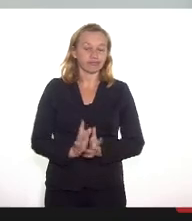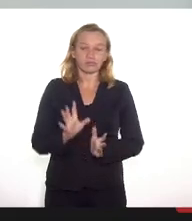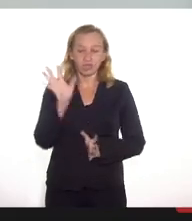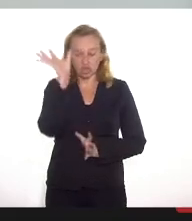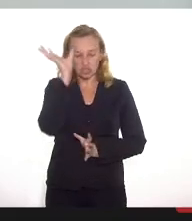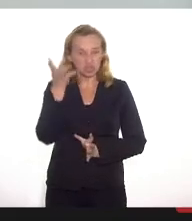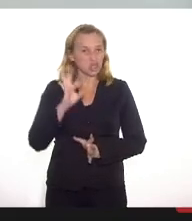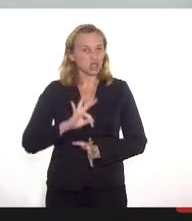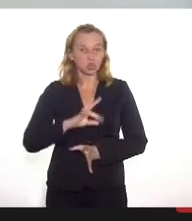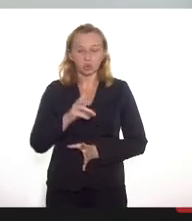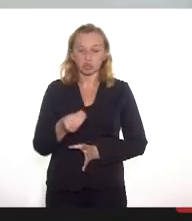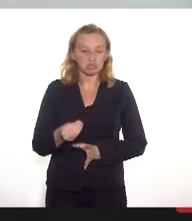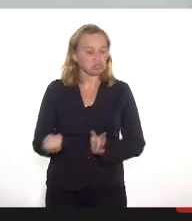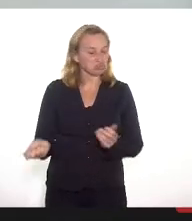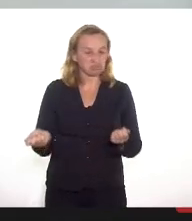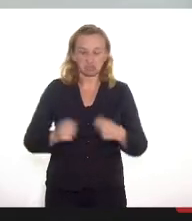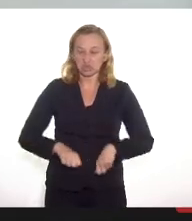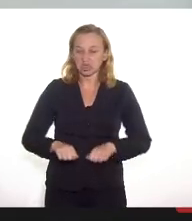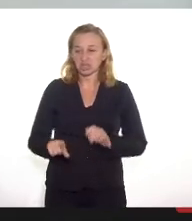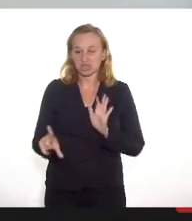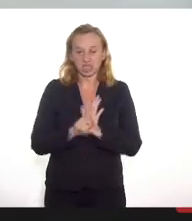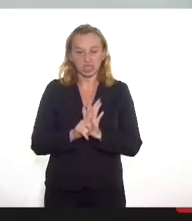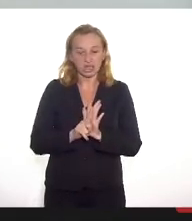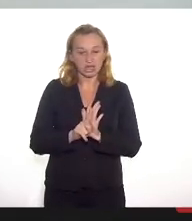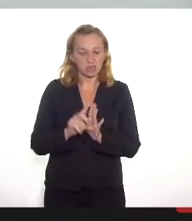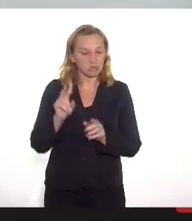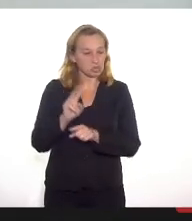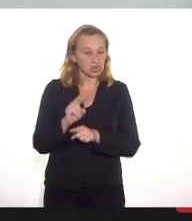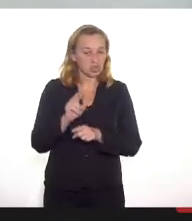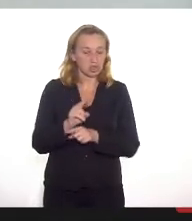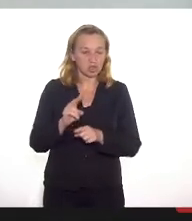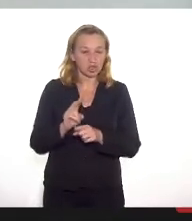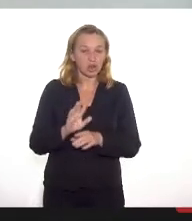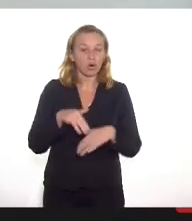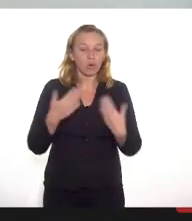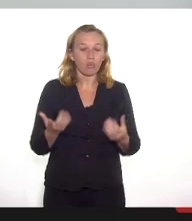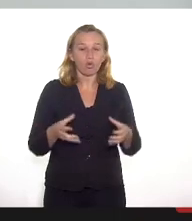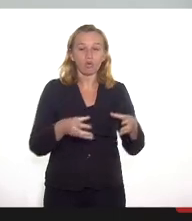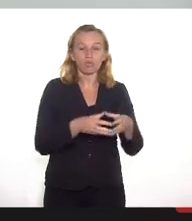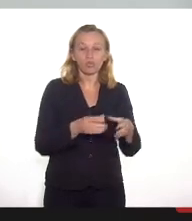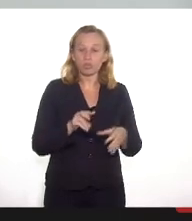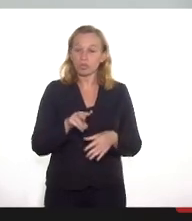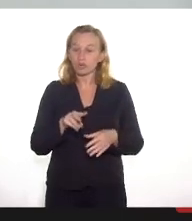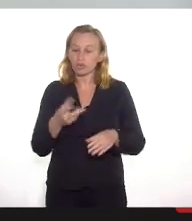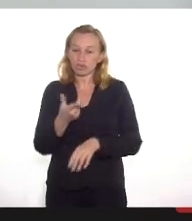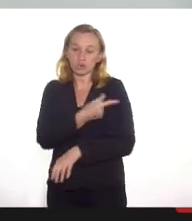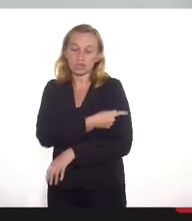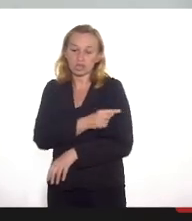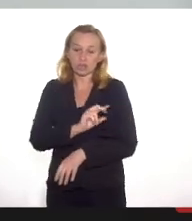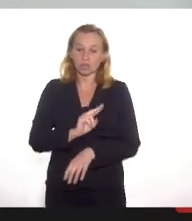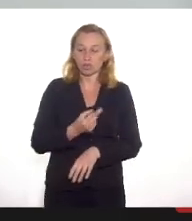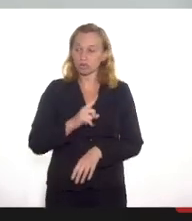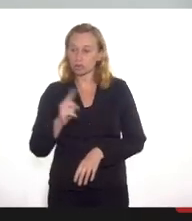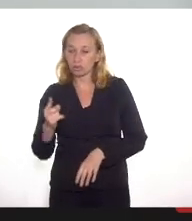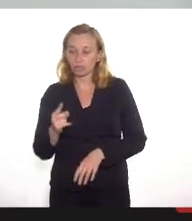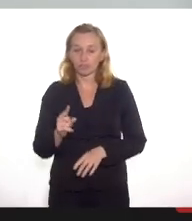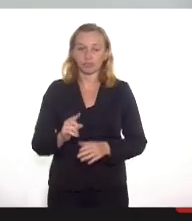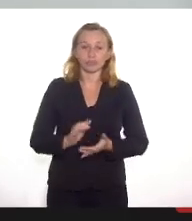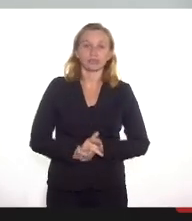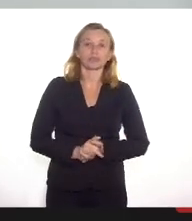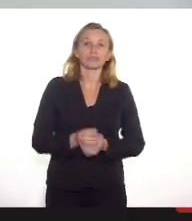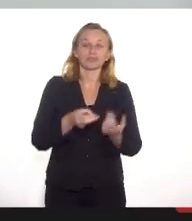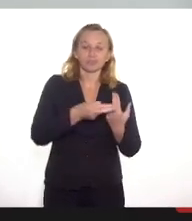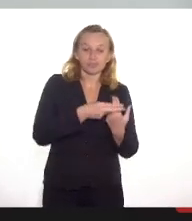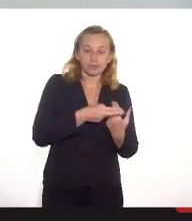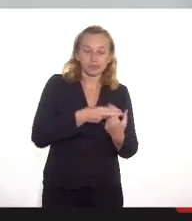isso não precisaria de ler não precisaria de defesa e que grupo entre que grupo não é o SUS pressupõe tudo isso a gente